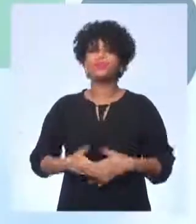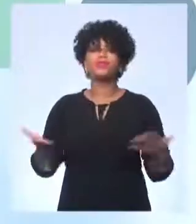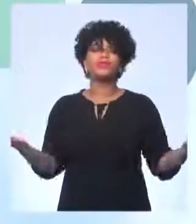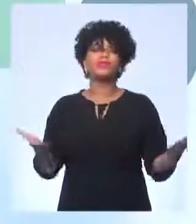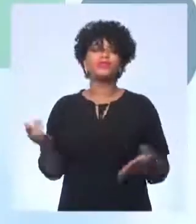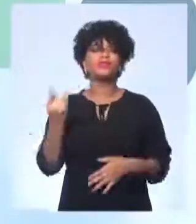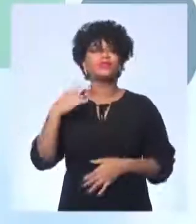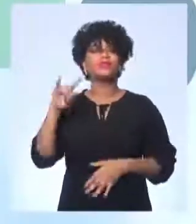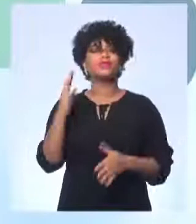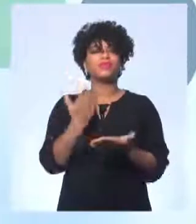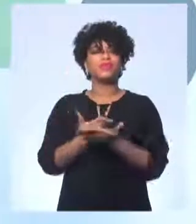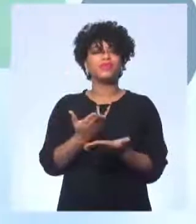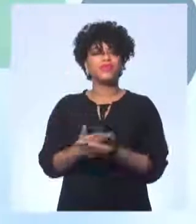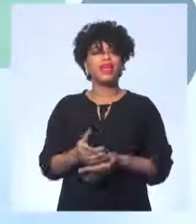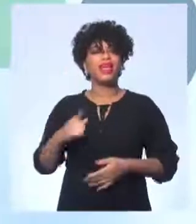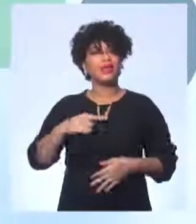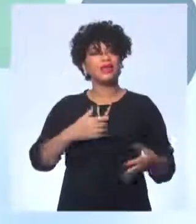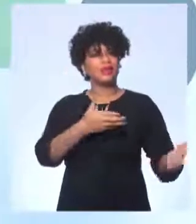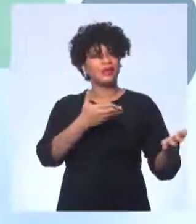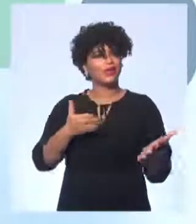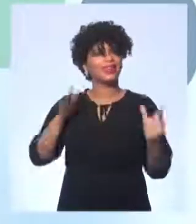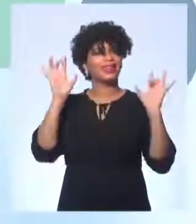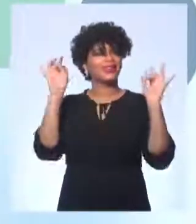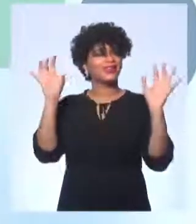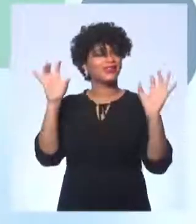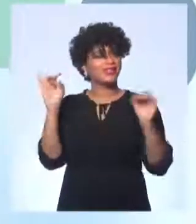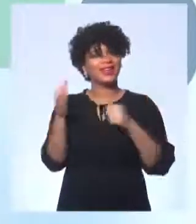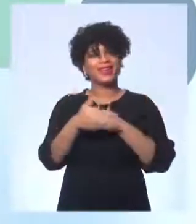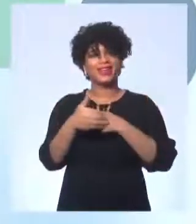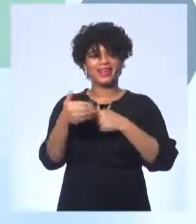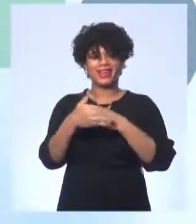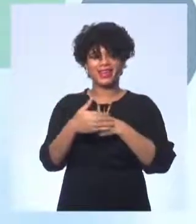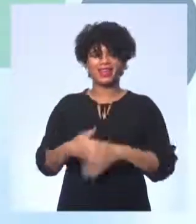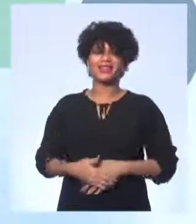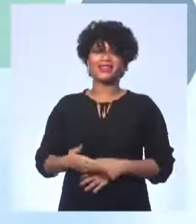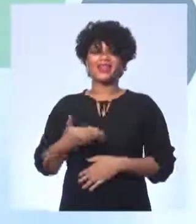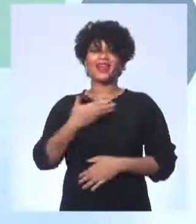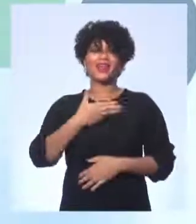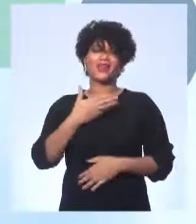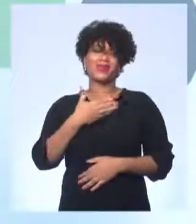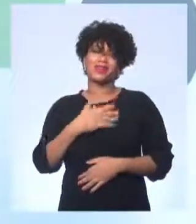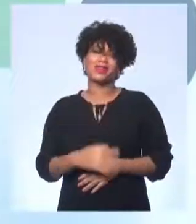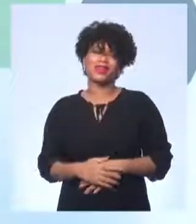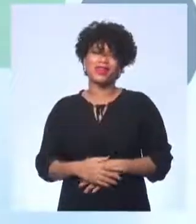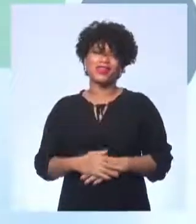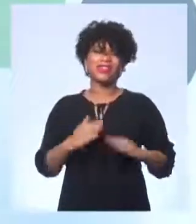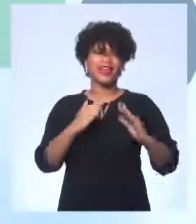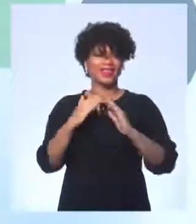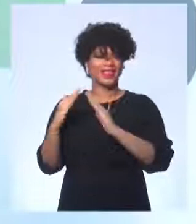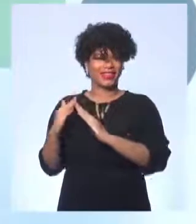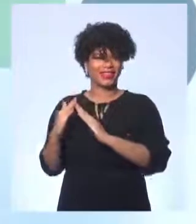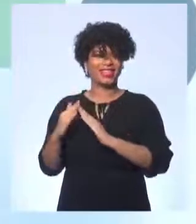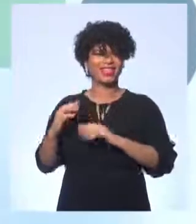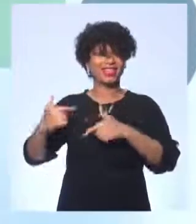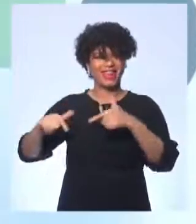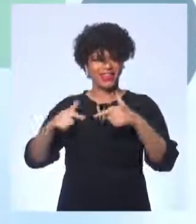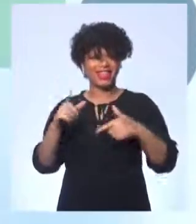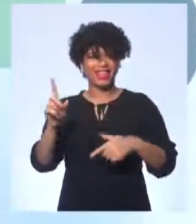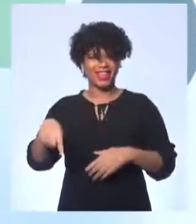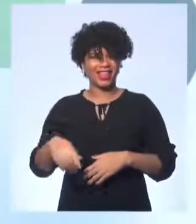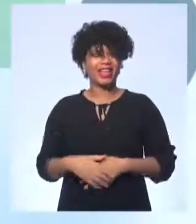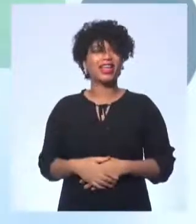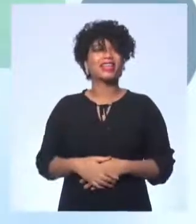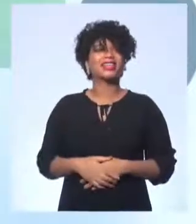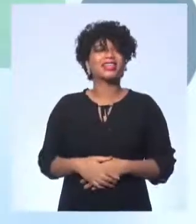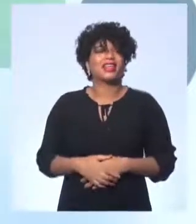chave de ouro, eu tenho aqui um convidado muito querido, que é meu parceiro, meu vizinho de trabalho, né?